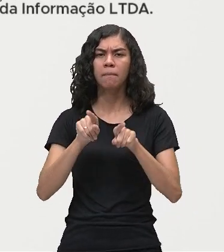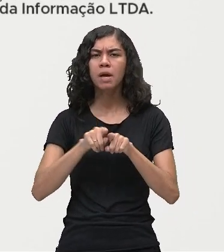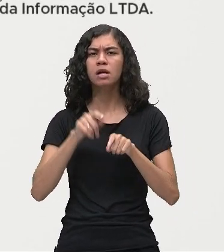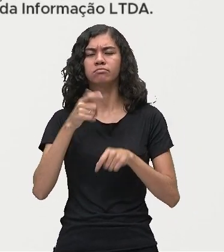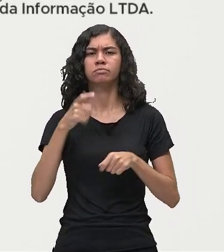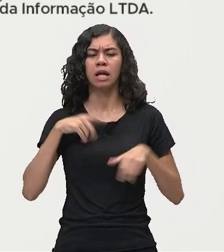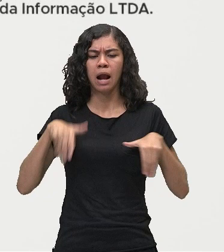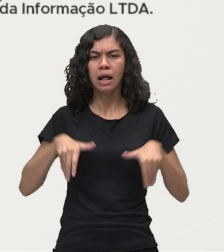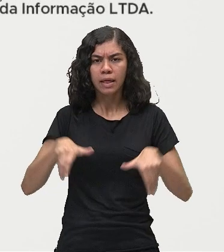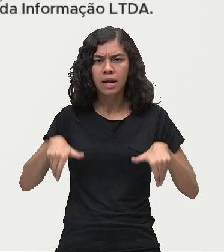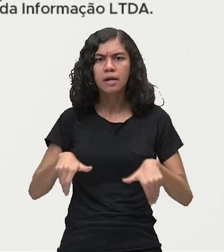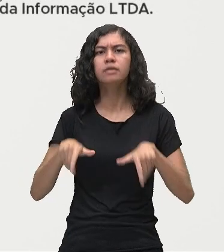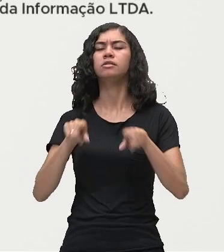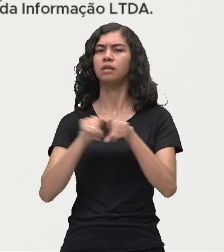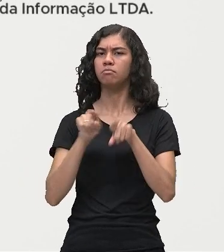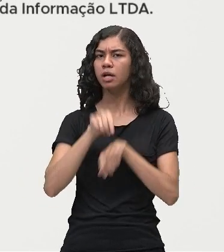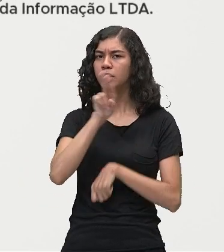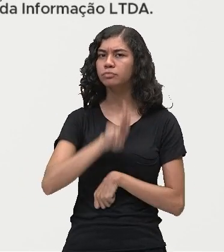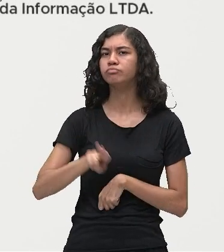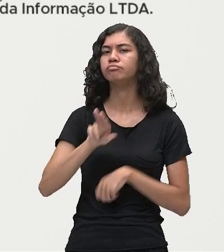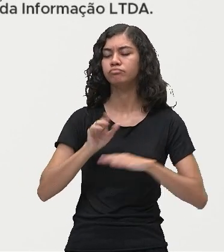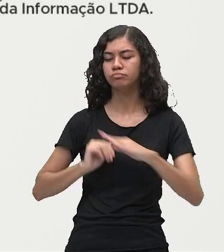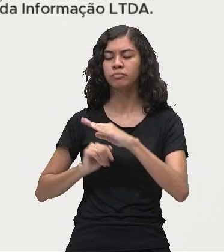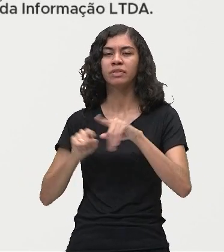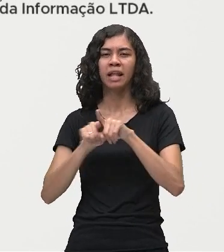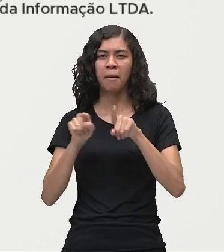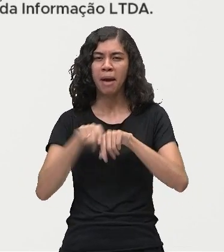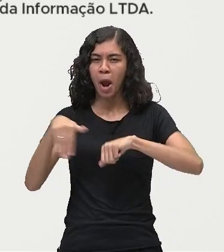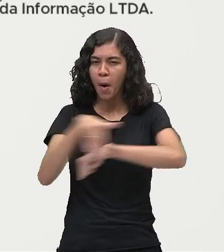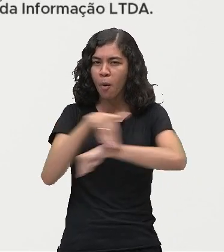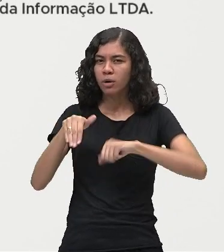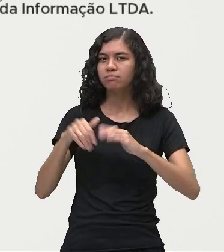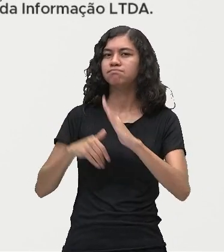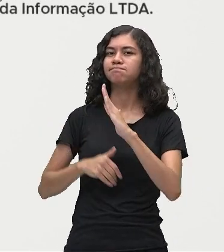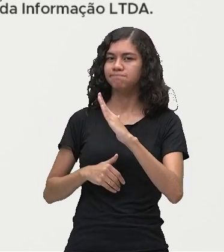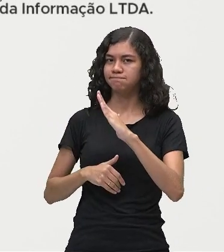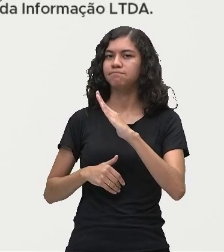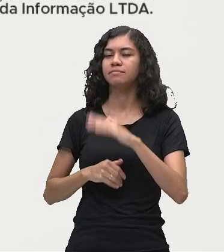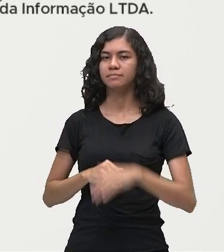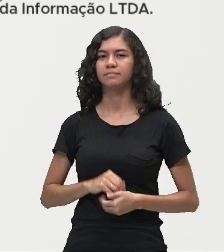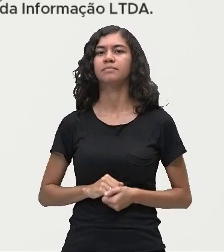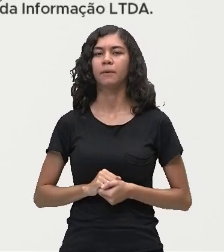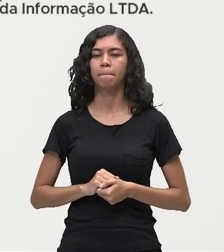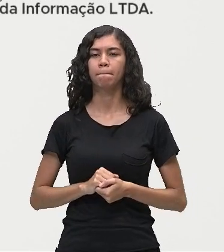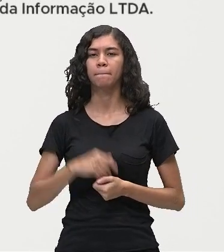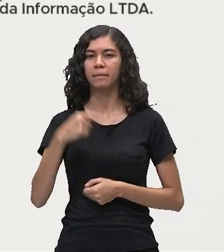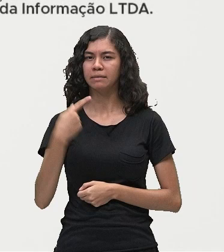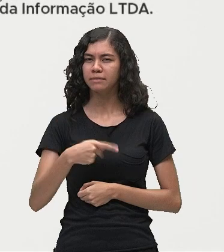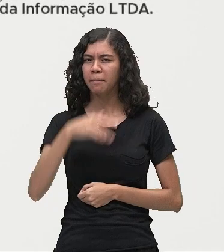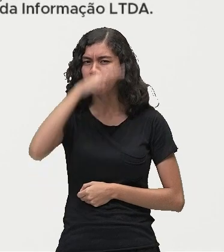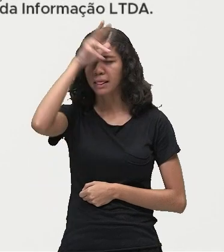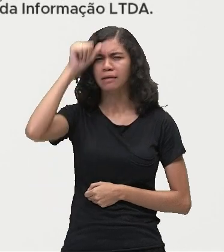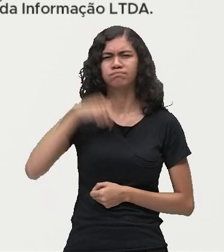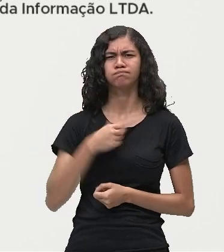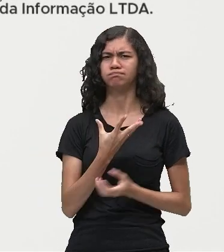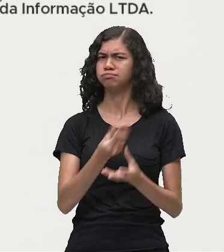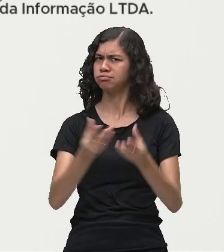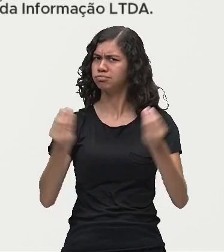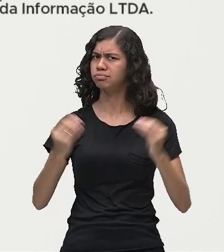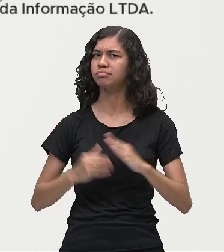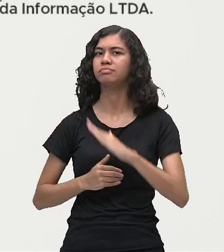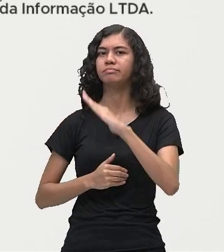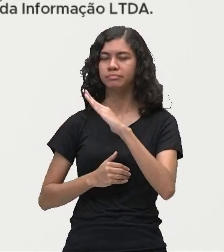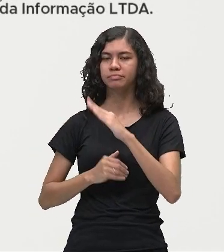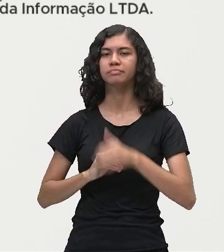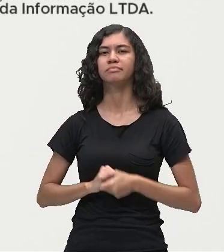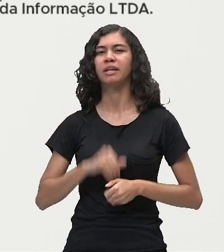A gente também tem ladeira, né, gente? As ladeiras. Para que serve? Em Manaus, inclusive, tem um monte de ladeira.